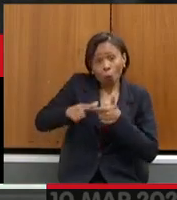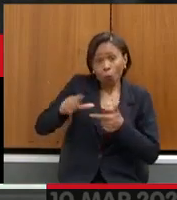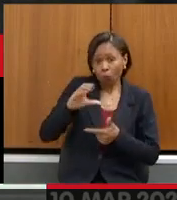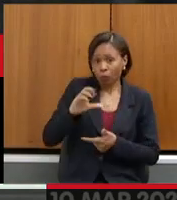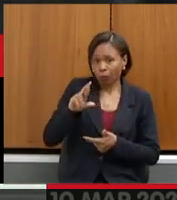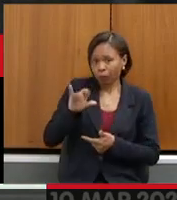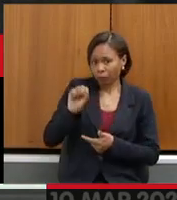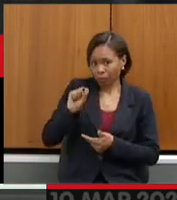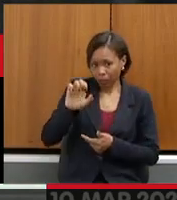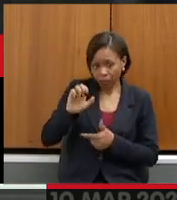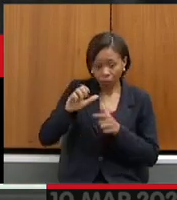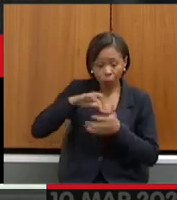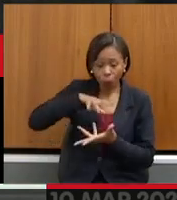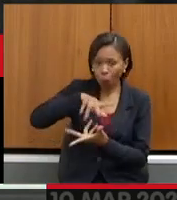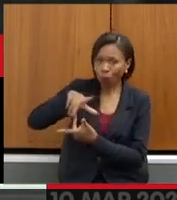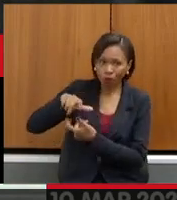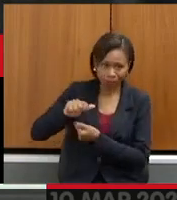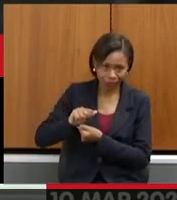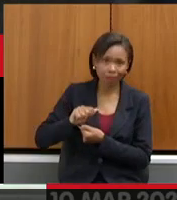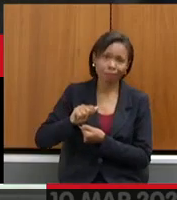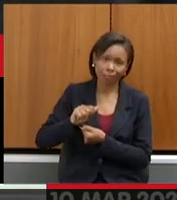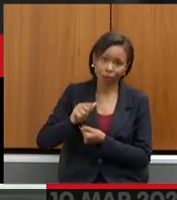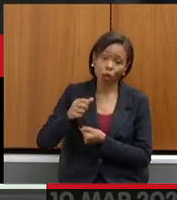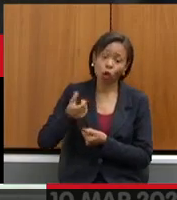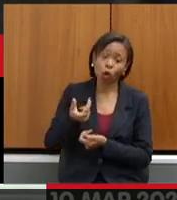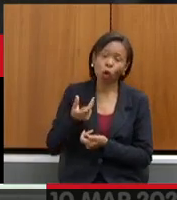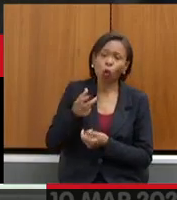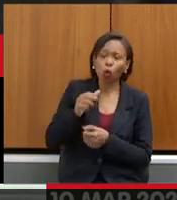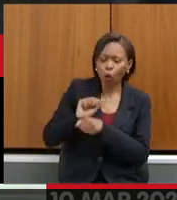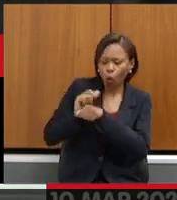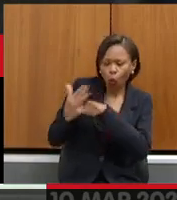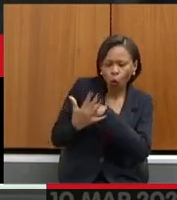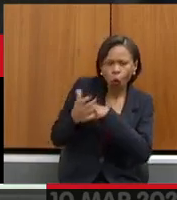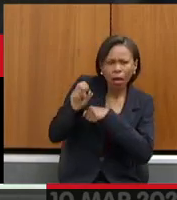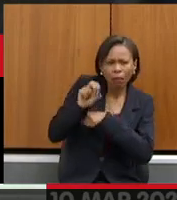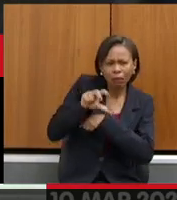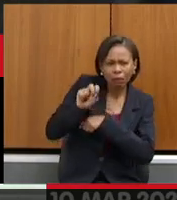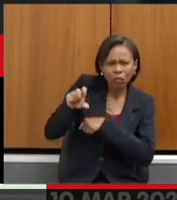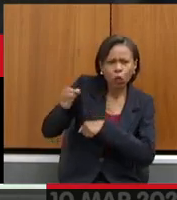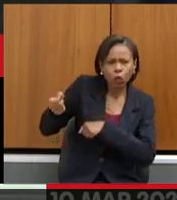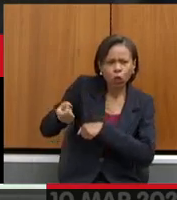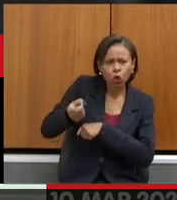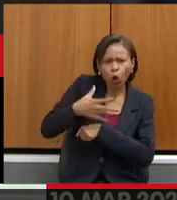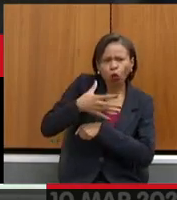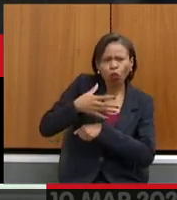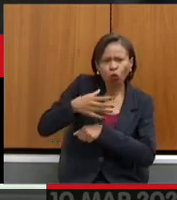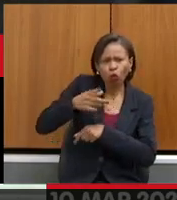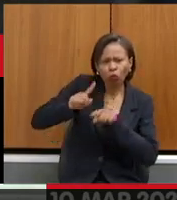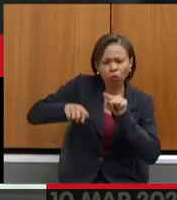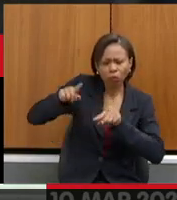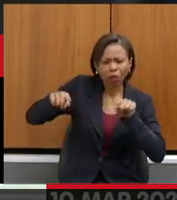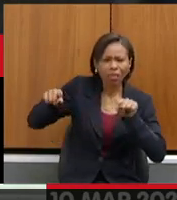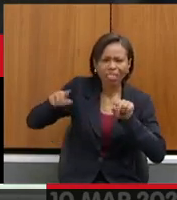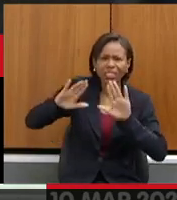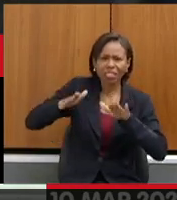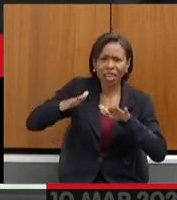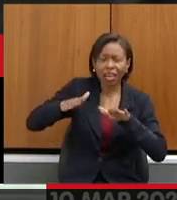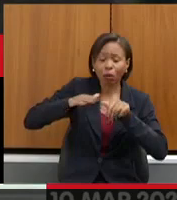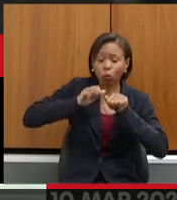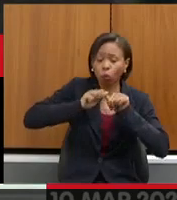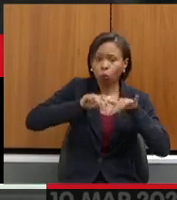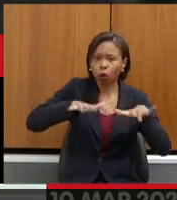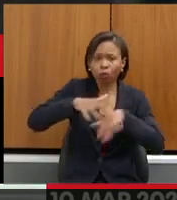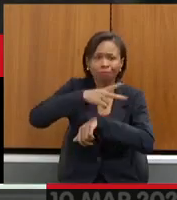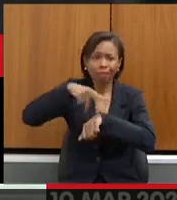a respeito das novas cepas do convite ela tá atingiu tô e os países mesmo aqueles que testam em